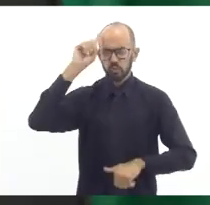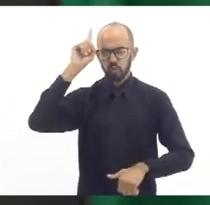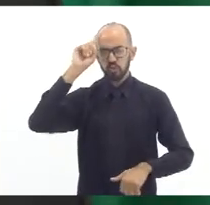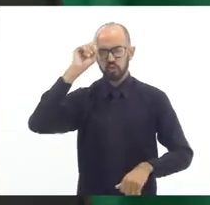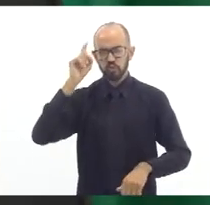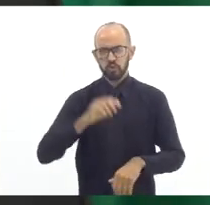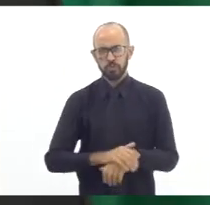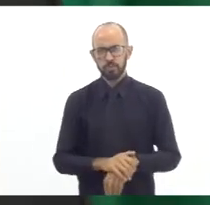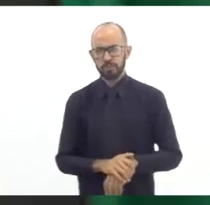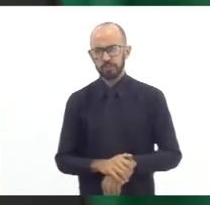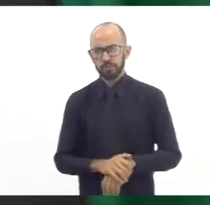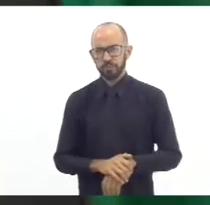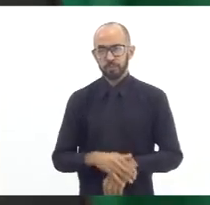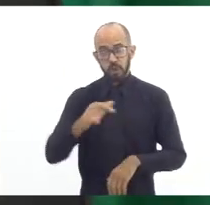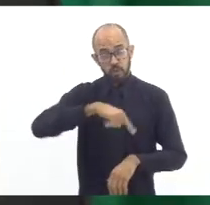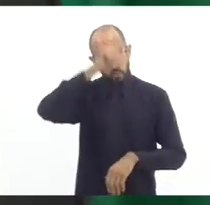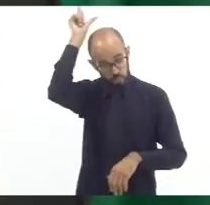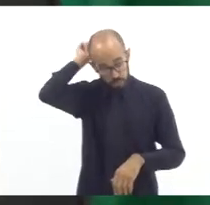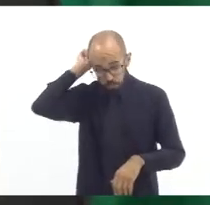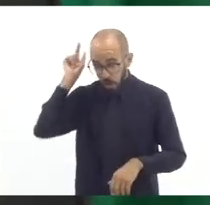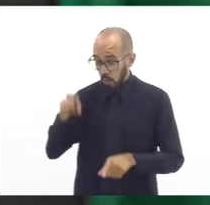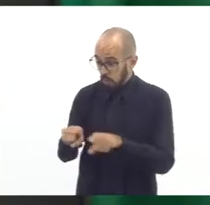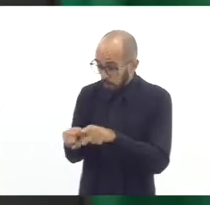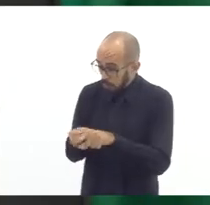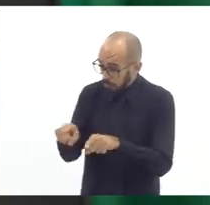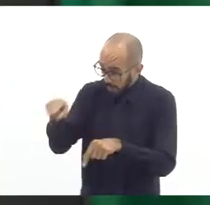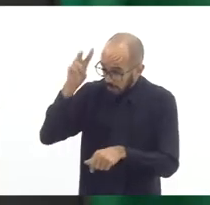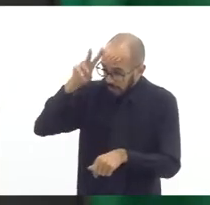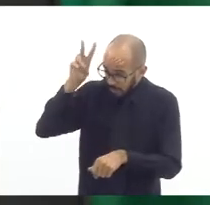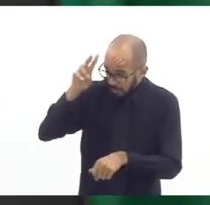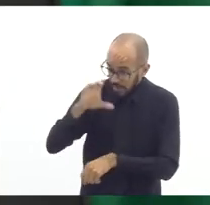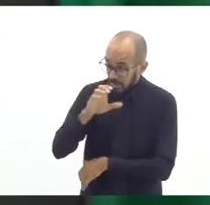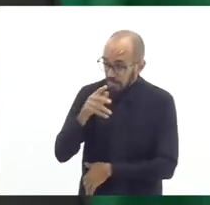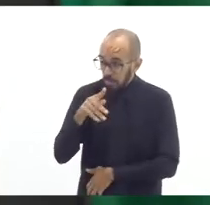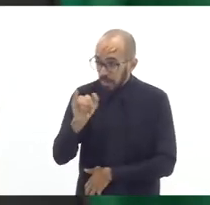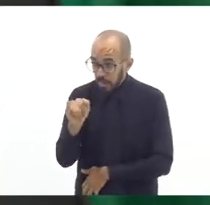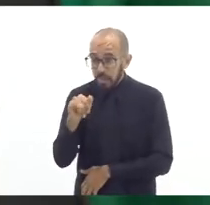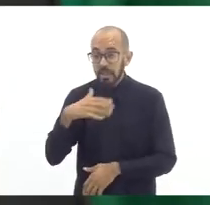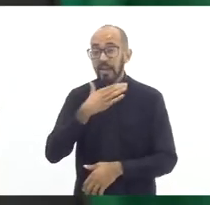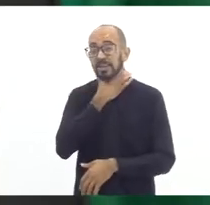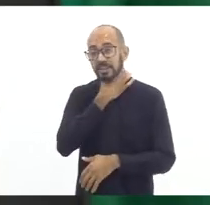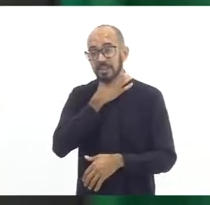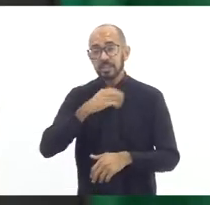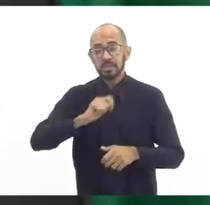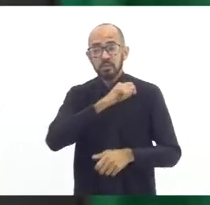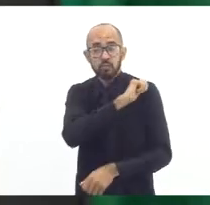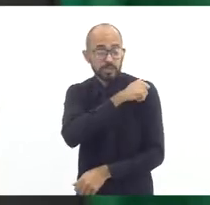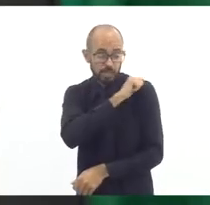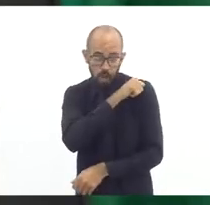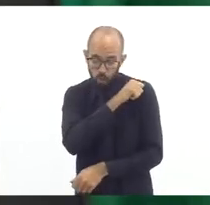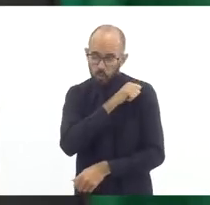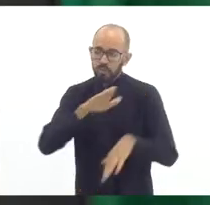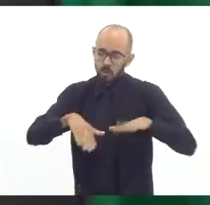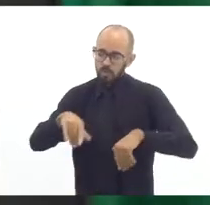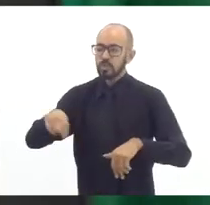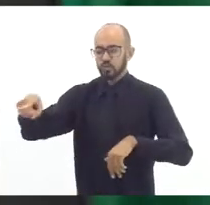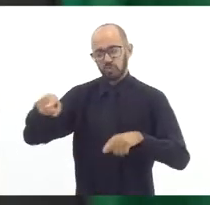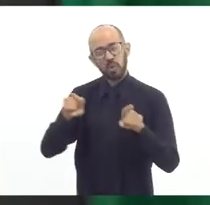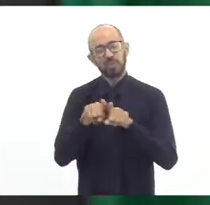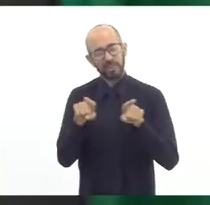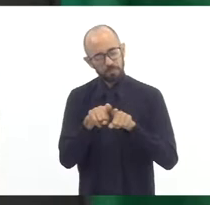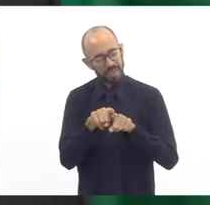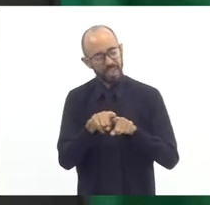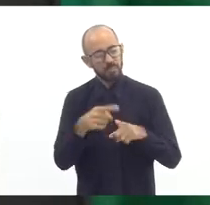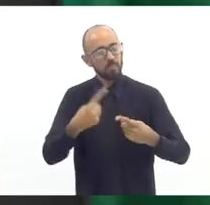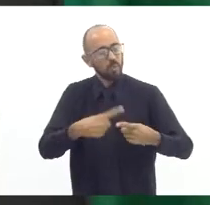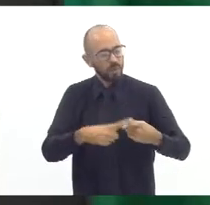aí, deputado Luiz Paulo, eu me lembrei muito aqui da CPI da crise fiscal. Por certo, Vossa Excelência também. Por quê?